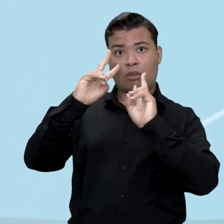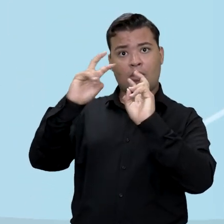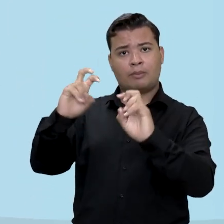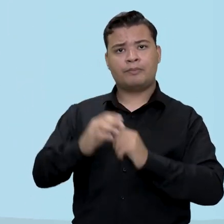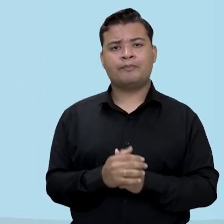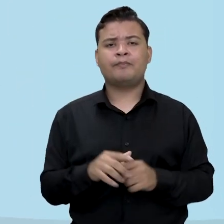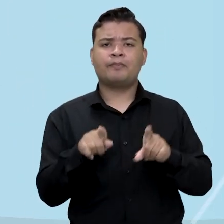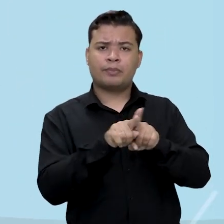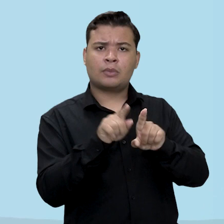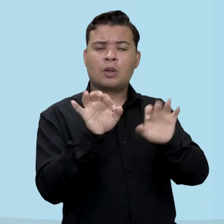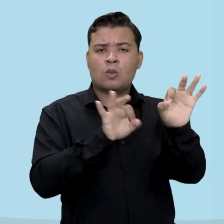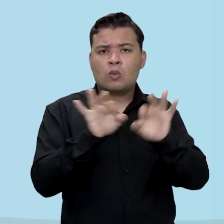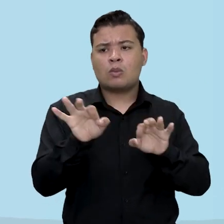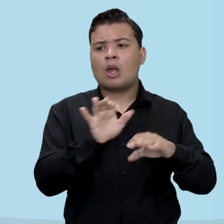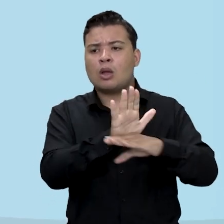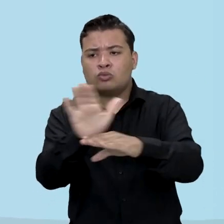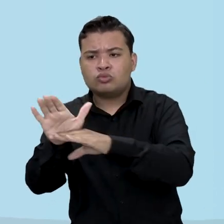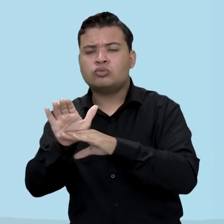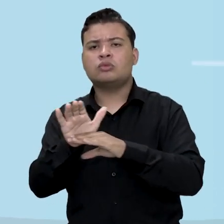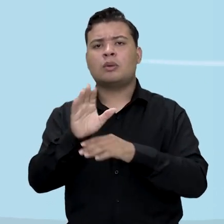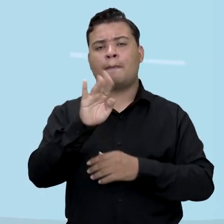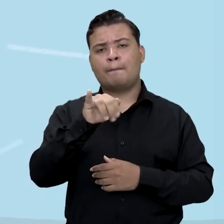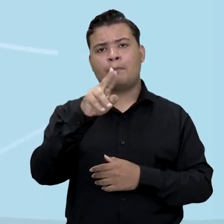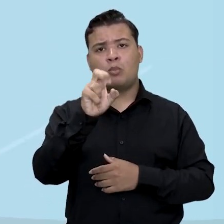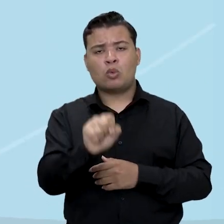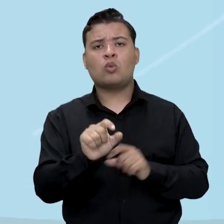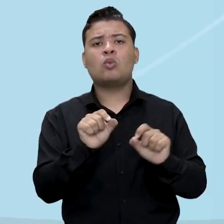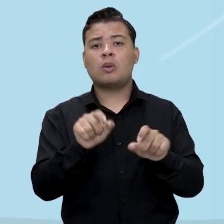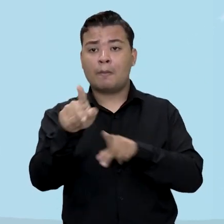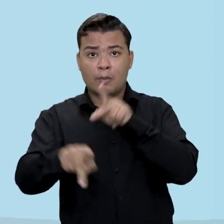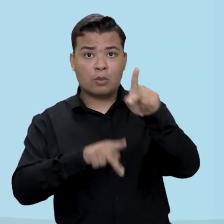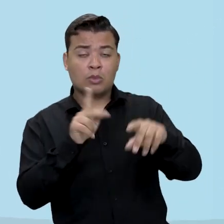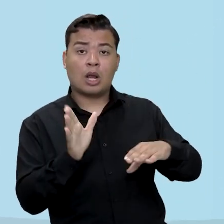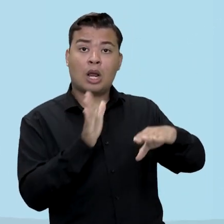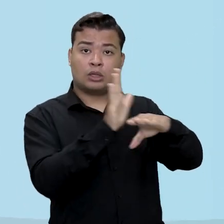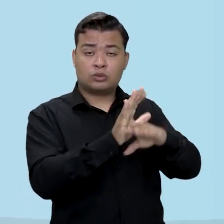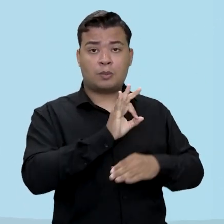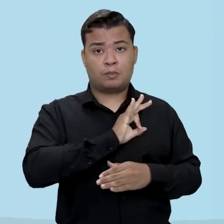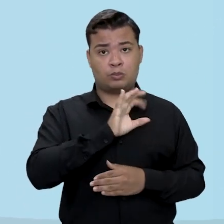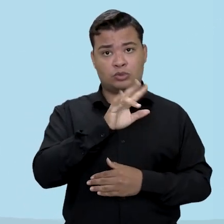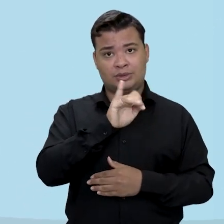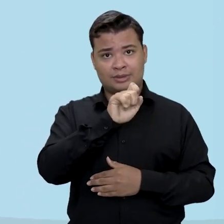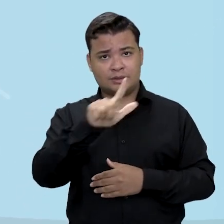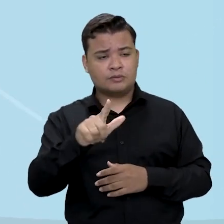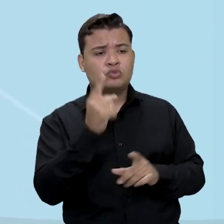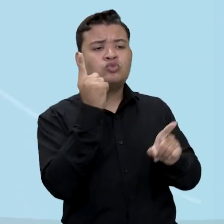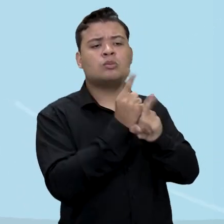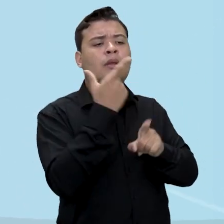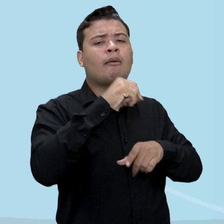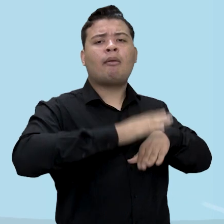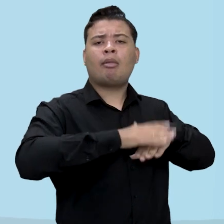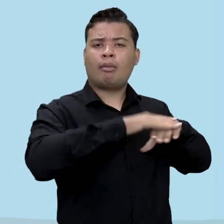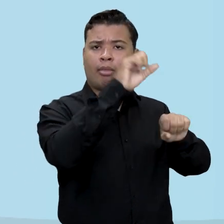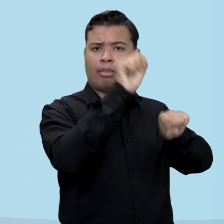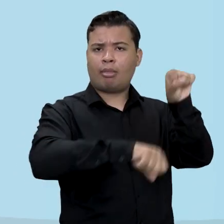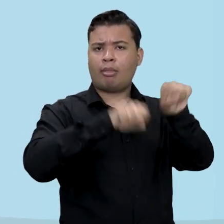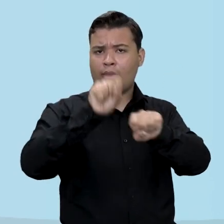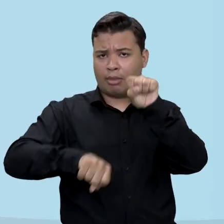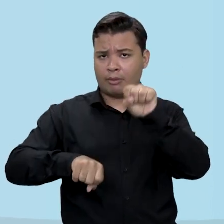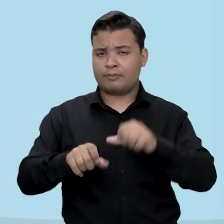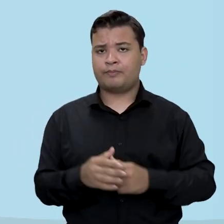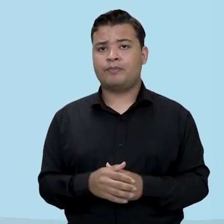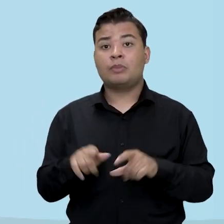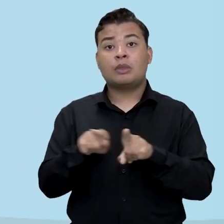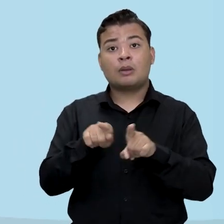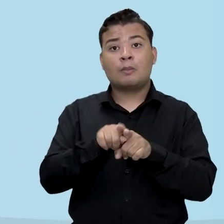a criação de incentivos e bônus pela elucidação de homicídios junto à polícia civil e a